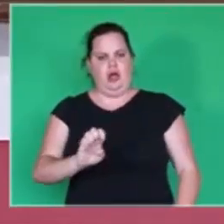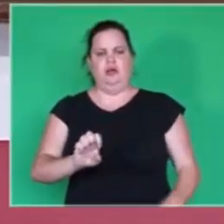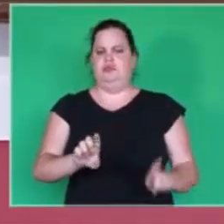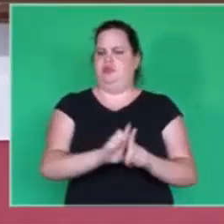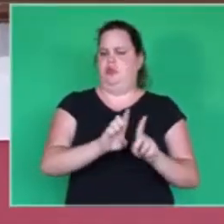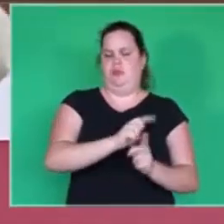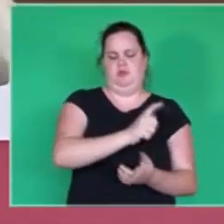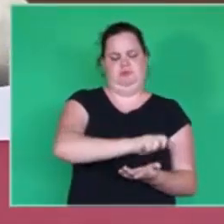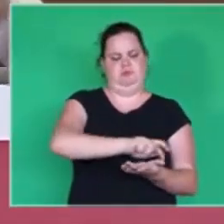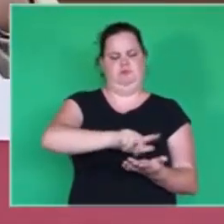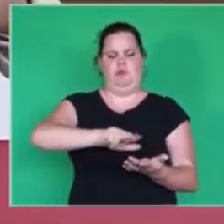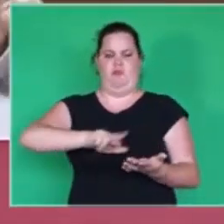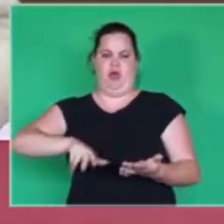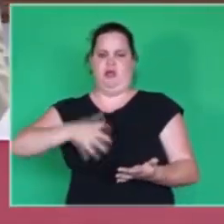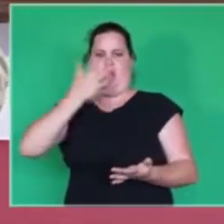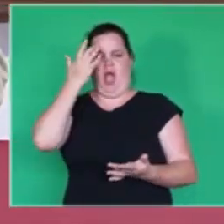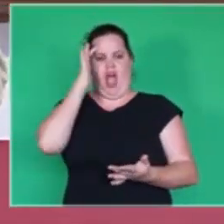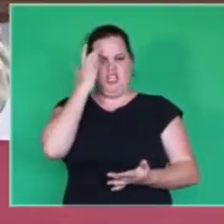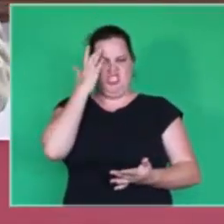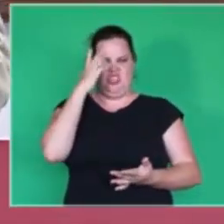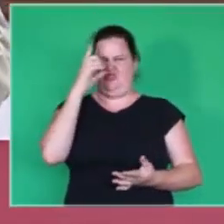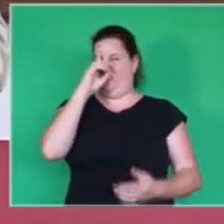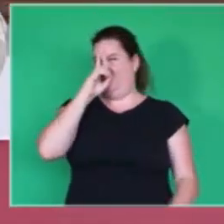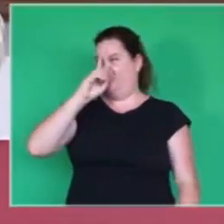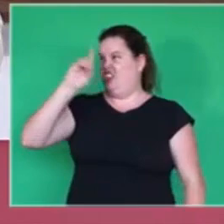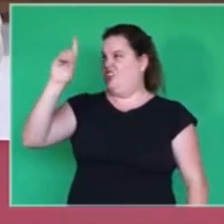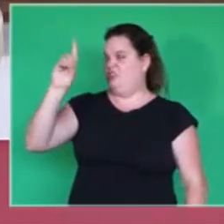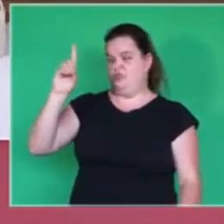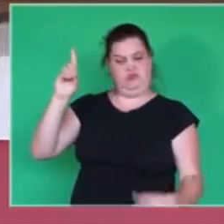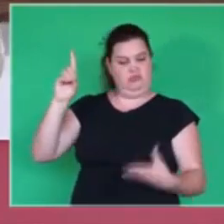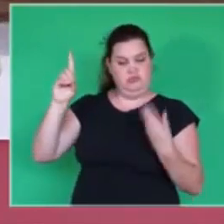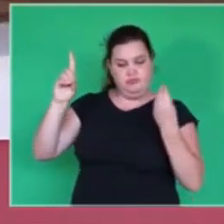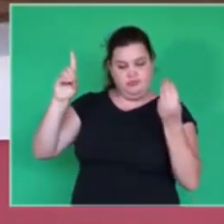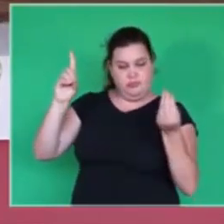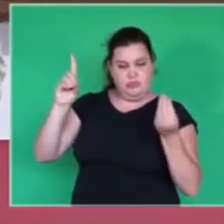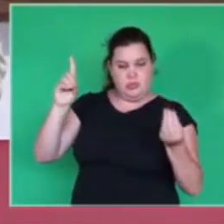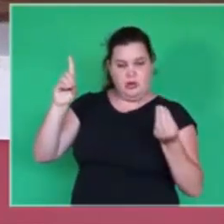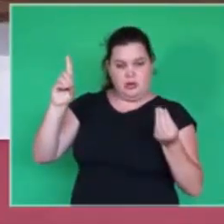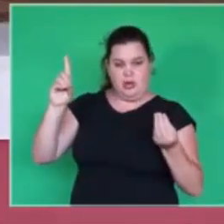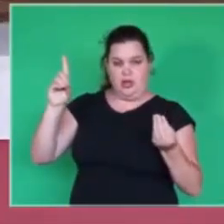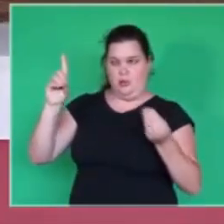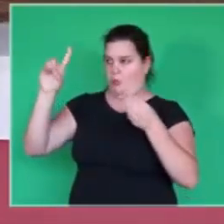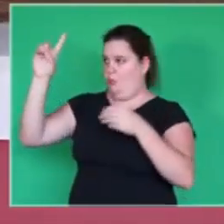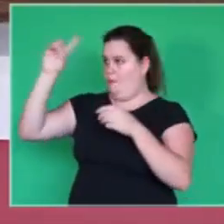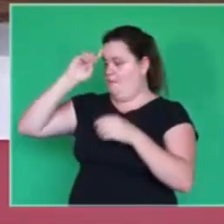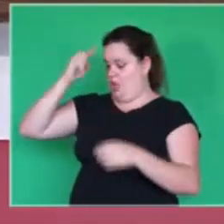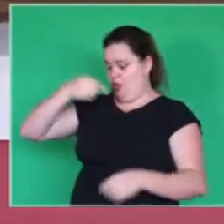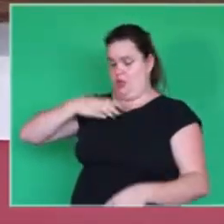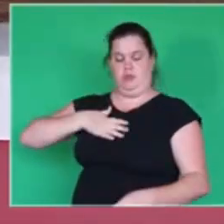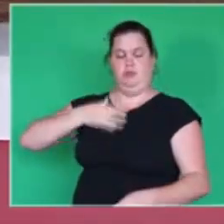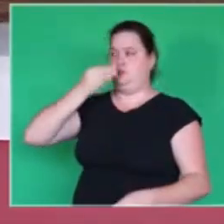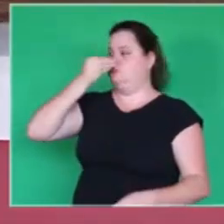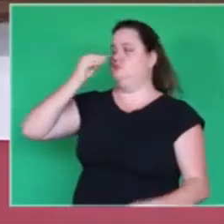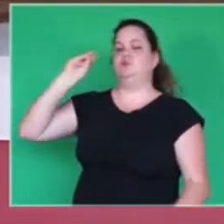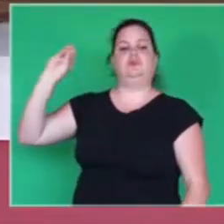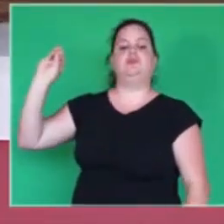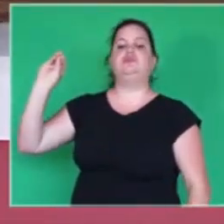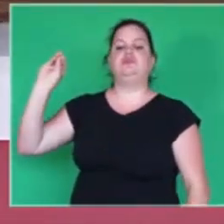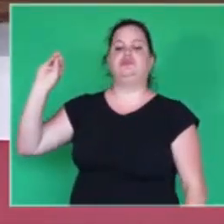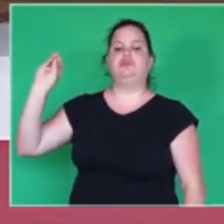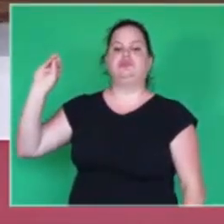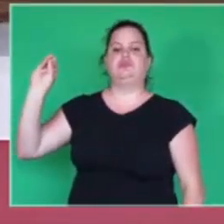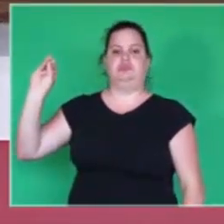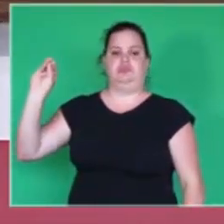que Deus podia ficar subordinado a eles. E assumiram uma